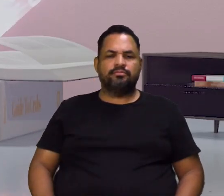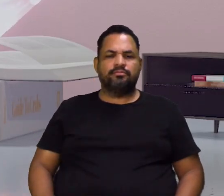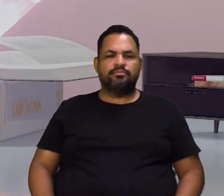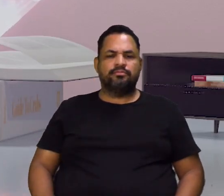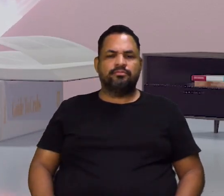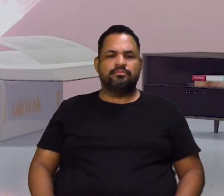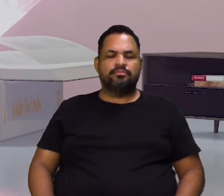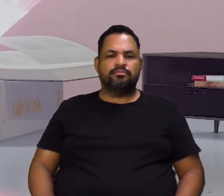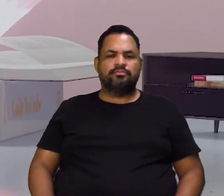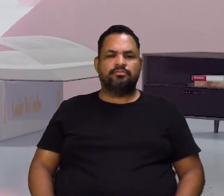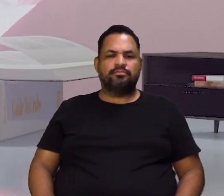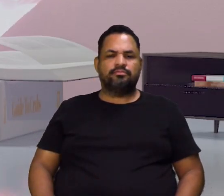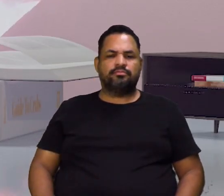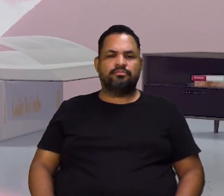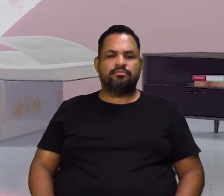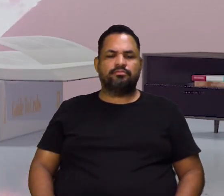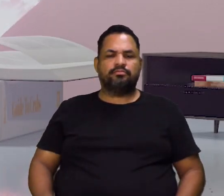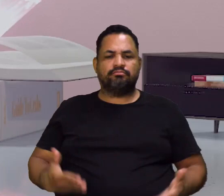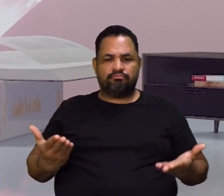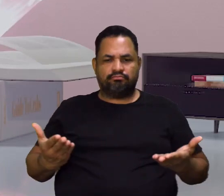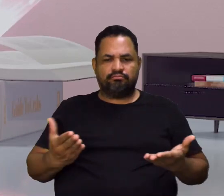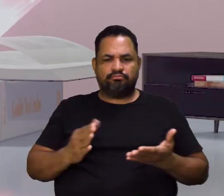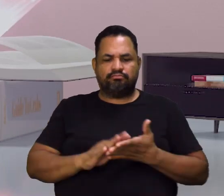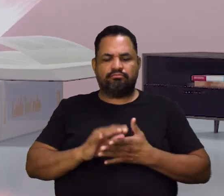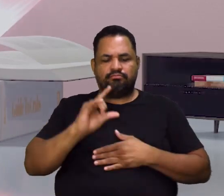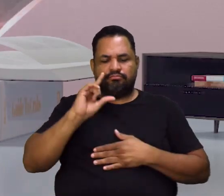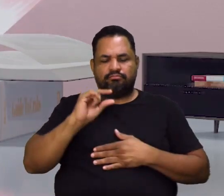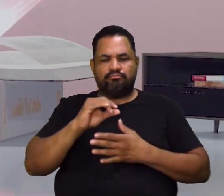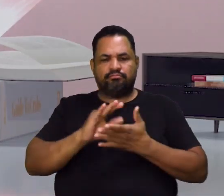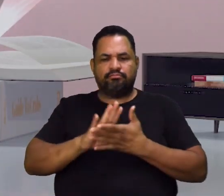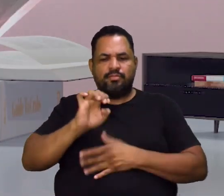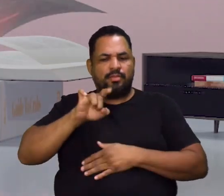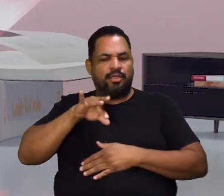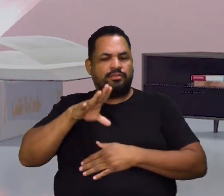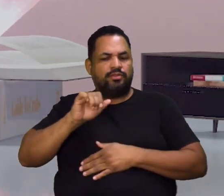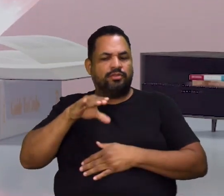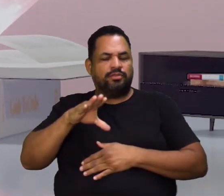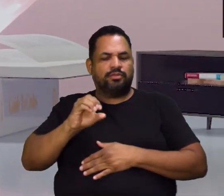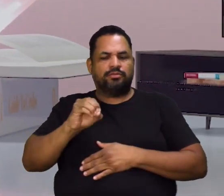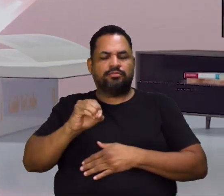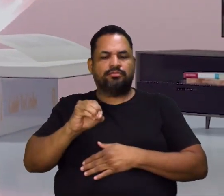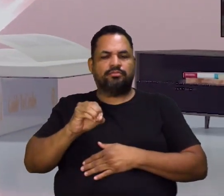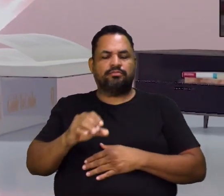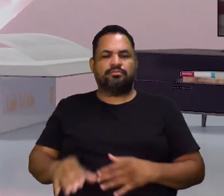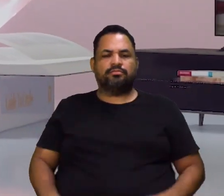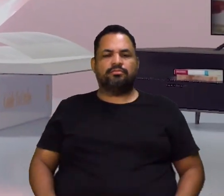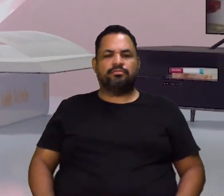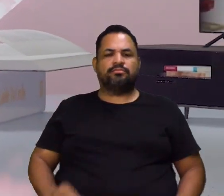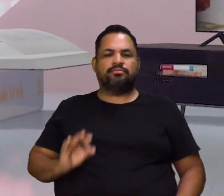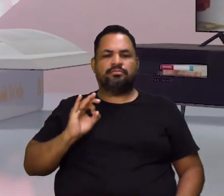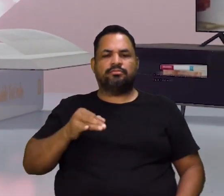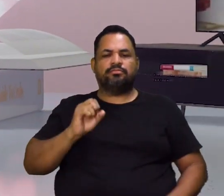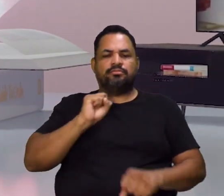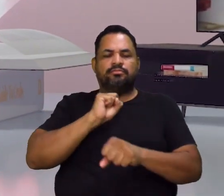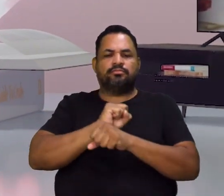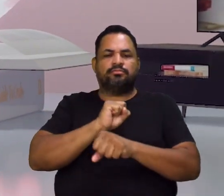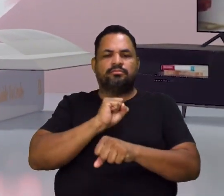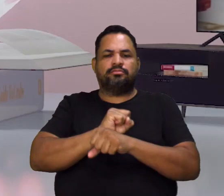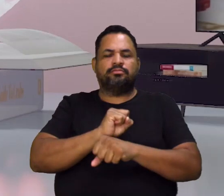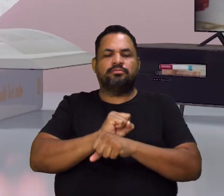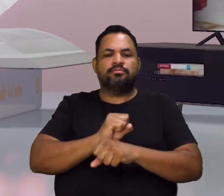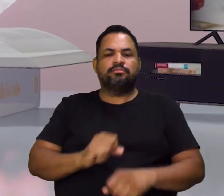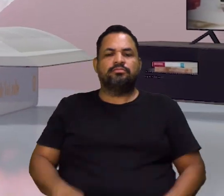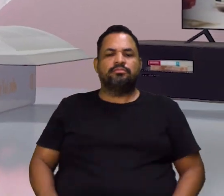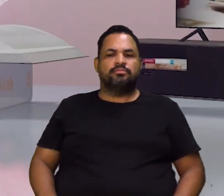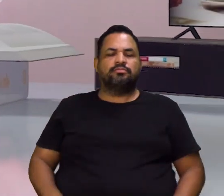amadinho é isso aí um pouquinho do Impressionismo Tá certo aguardo vocês